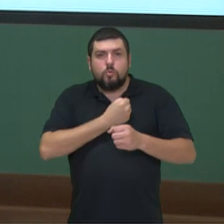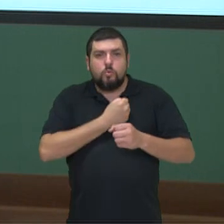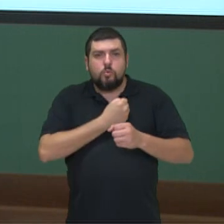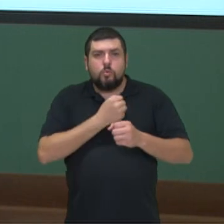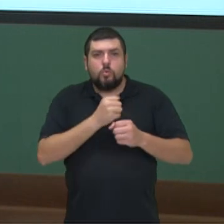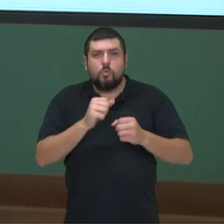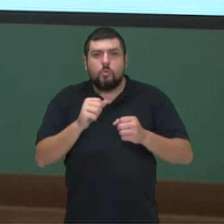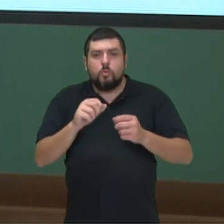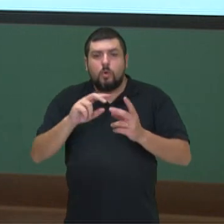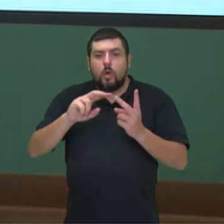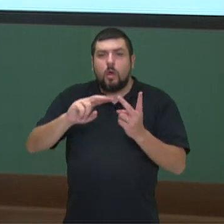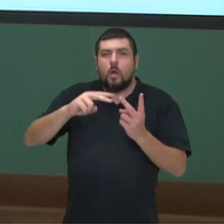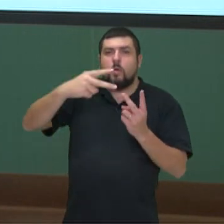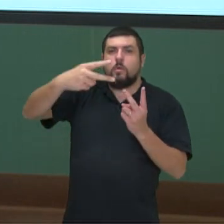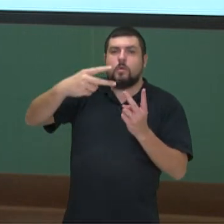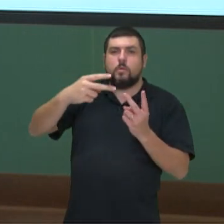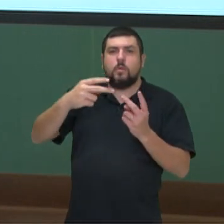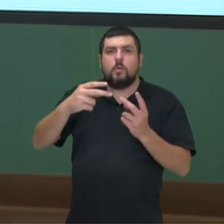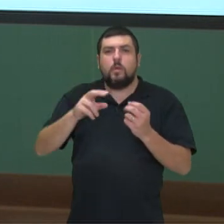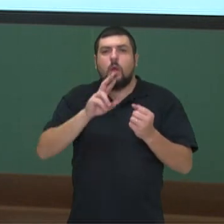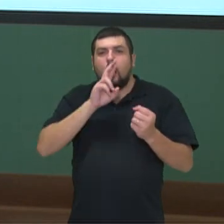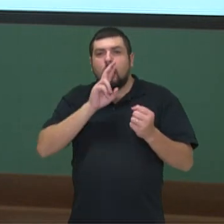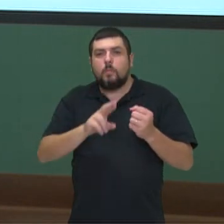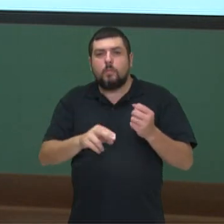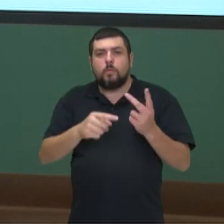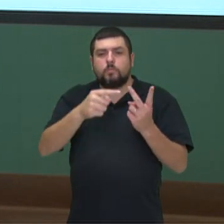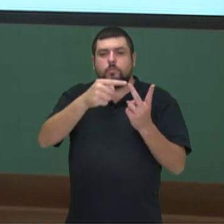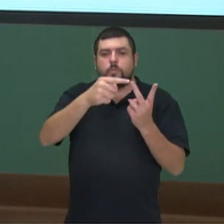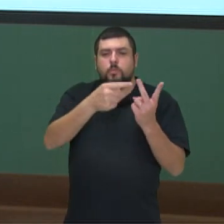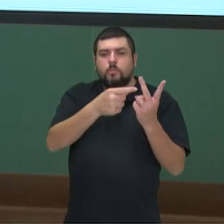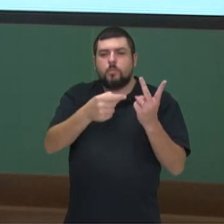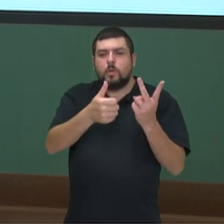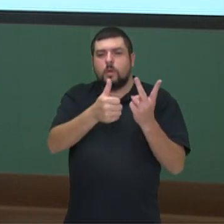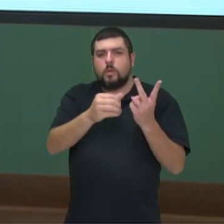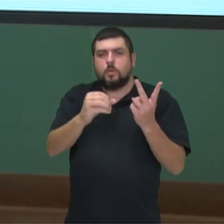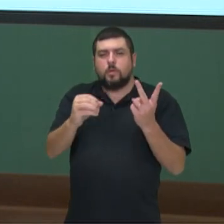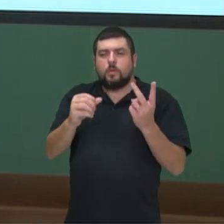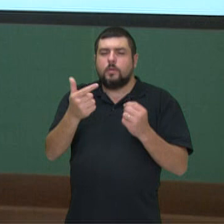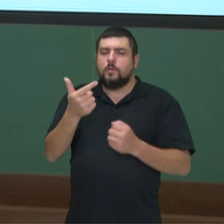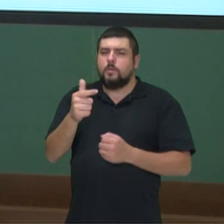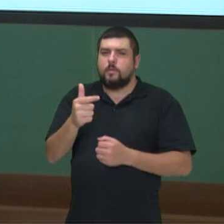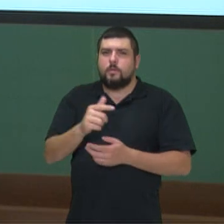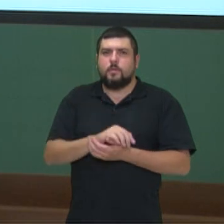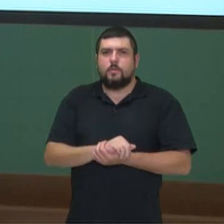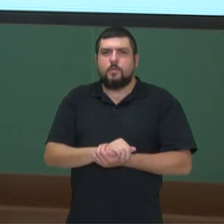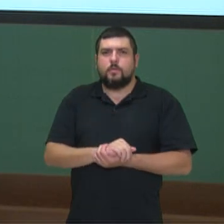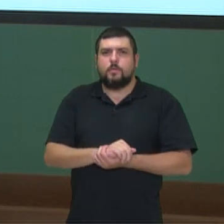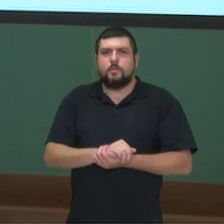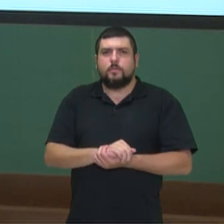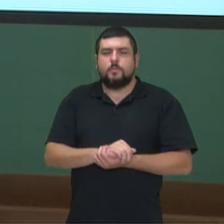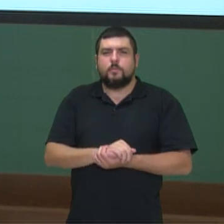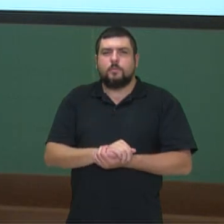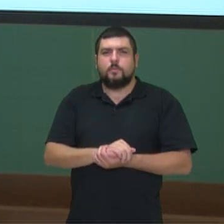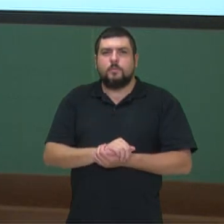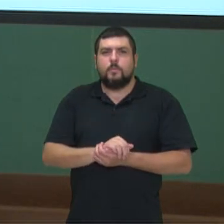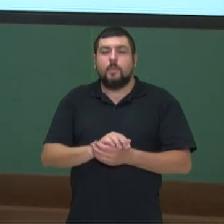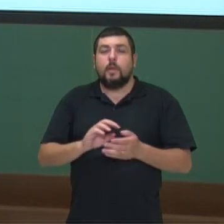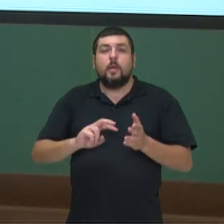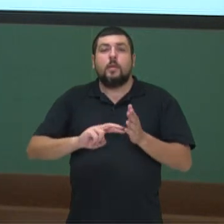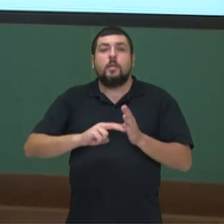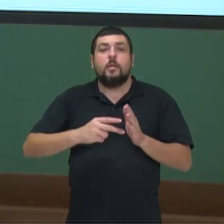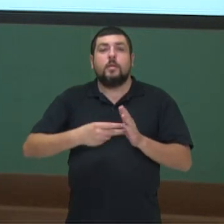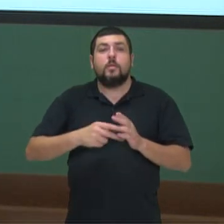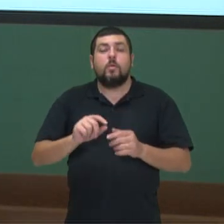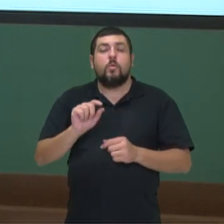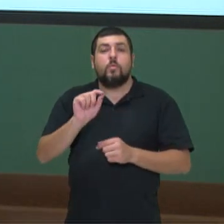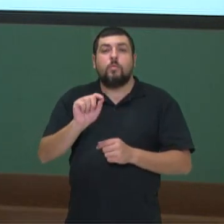nos dê resultado menos 100, ok? Não existe. Então, significa que esta situação ela não